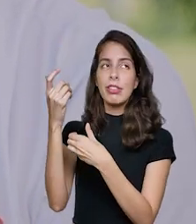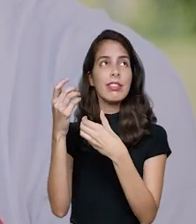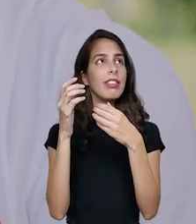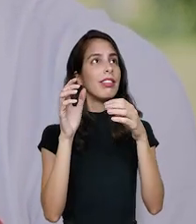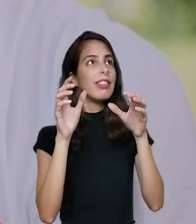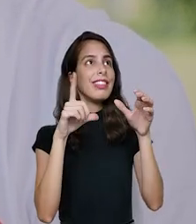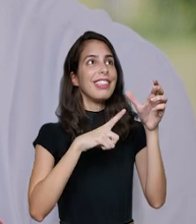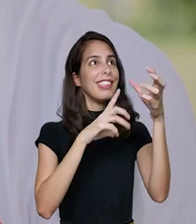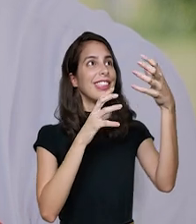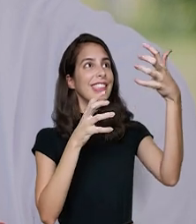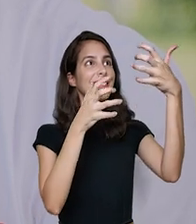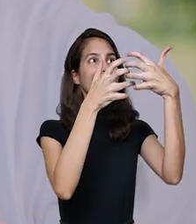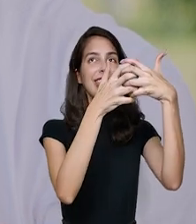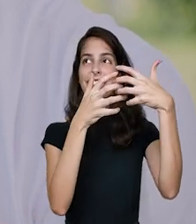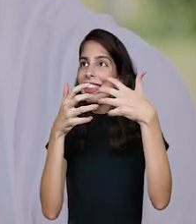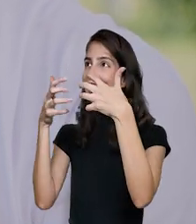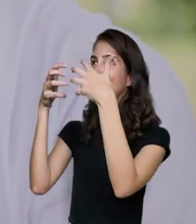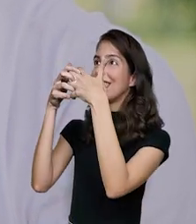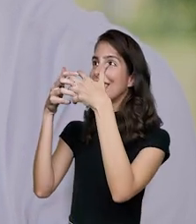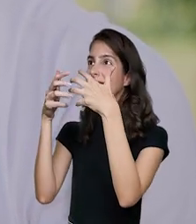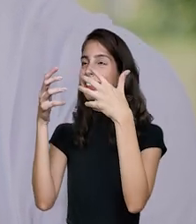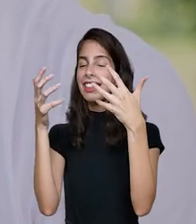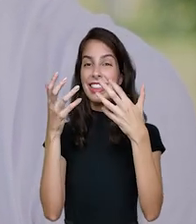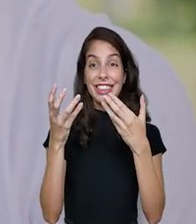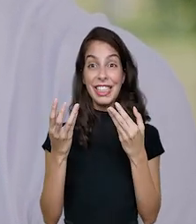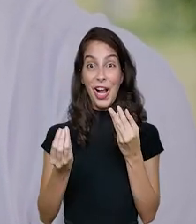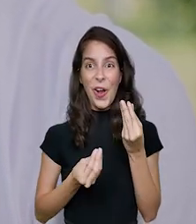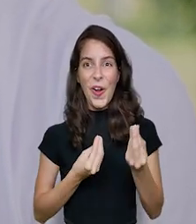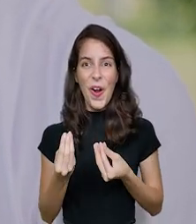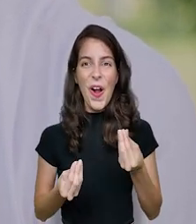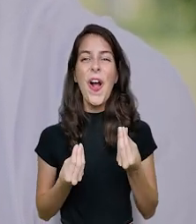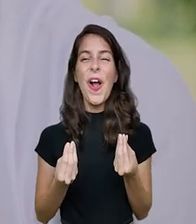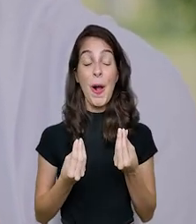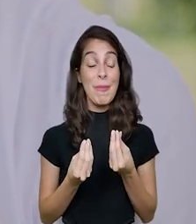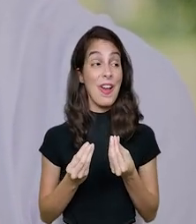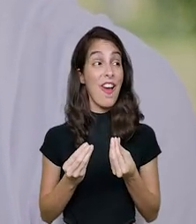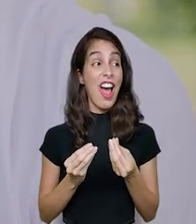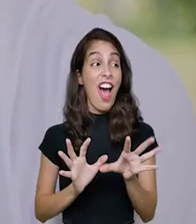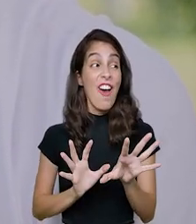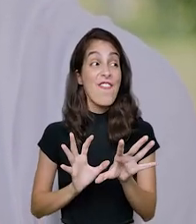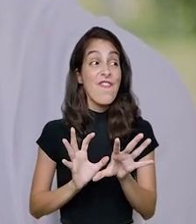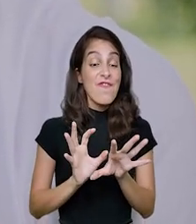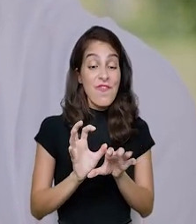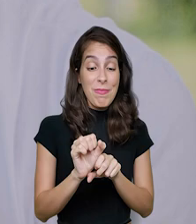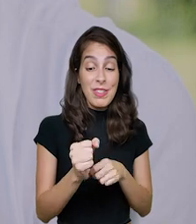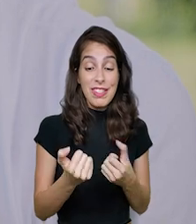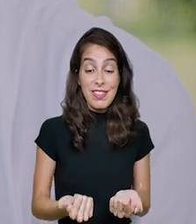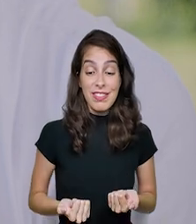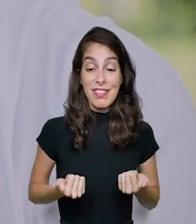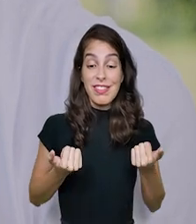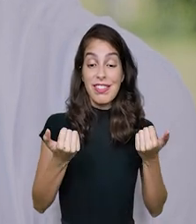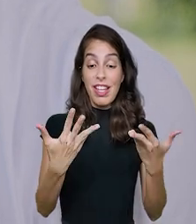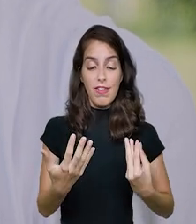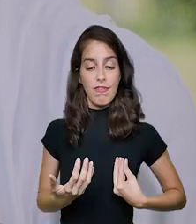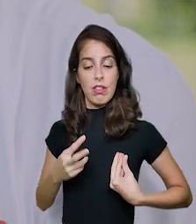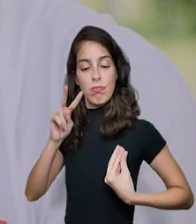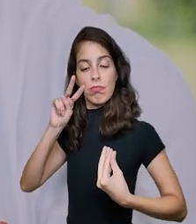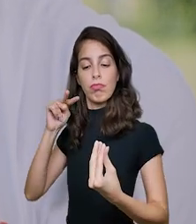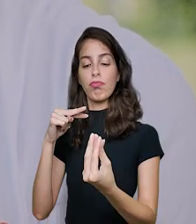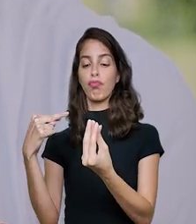levar um uma formação né que inclua que integre que traga perspectiva de vida que